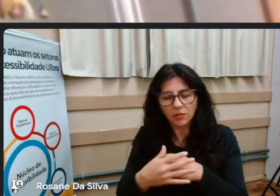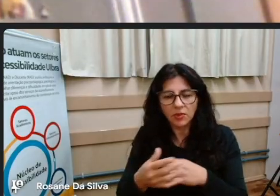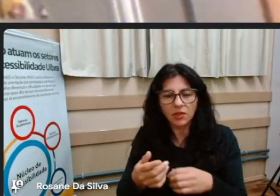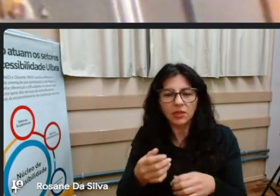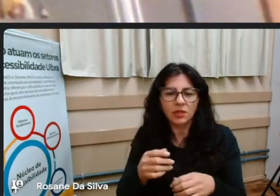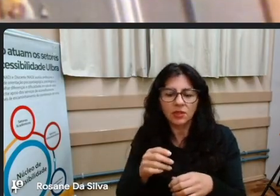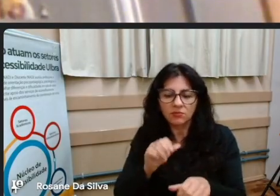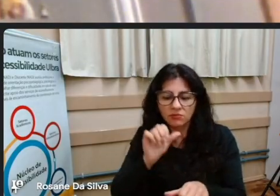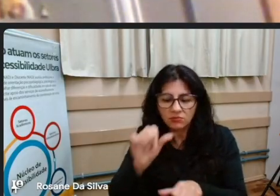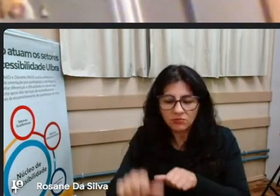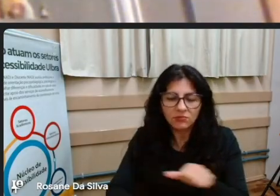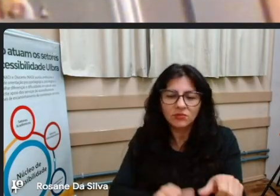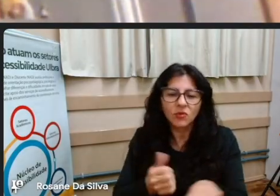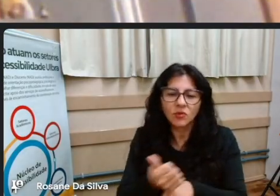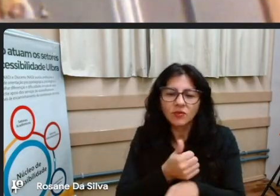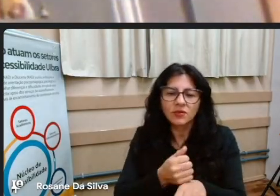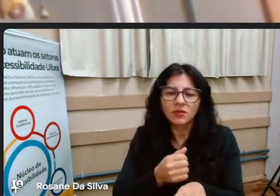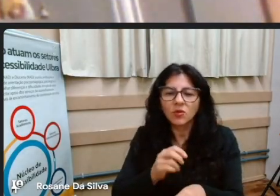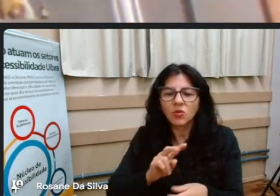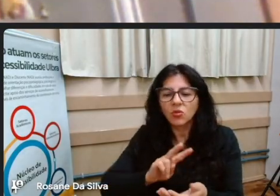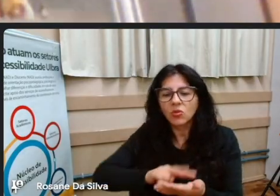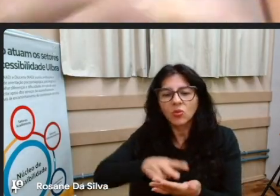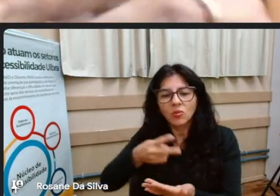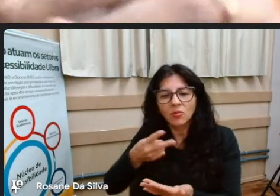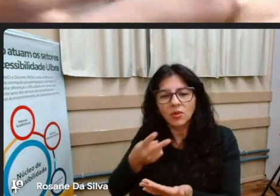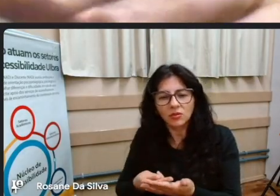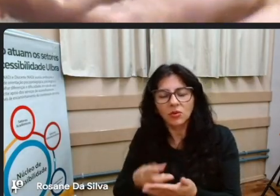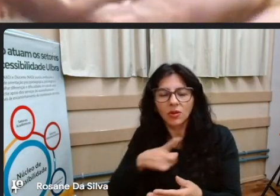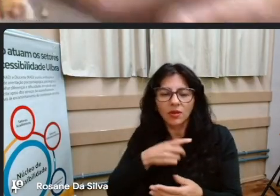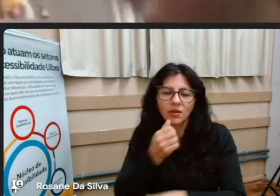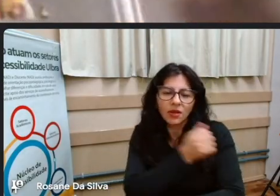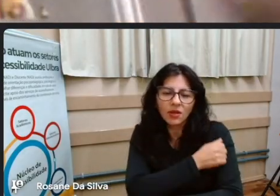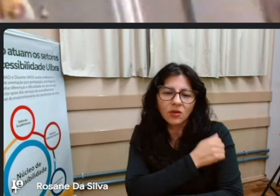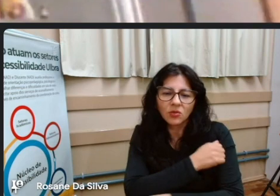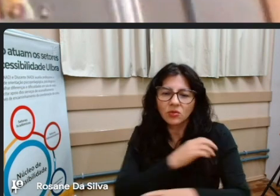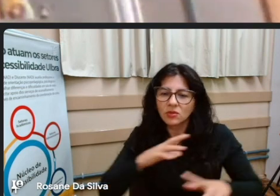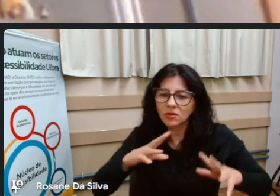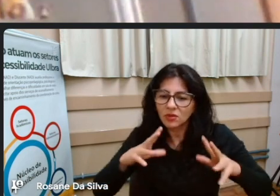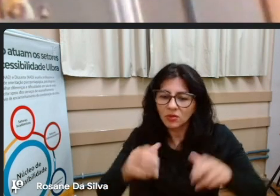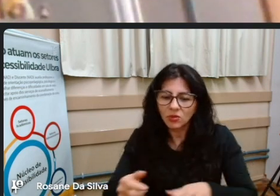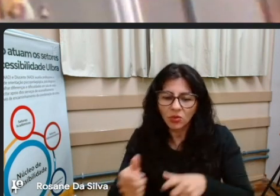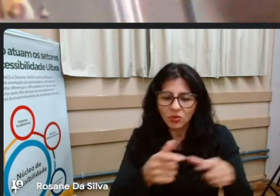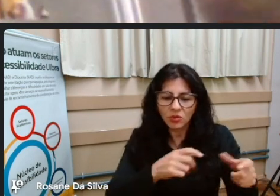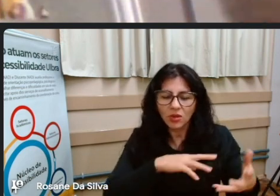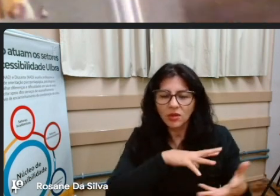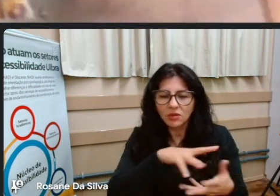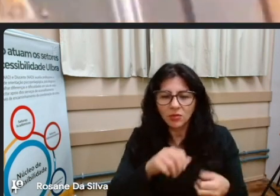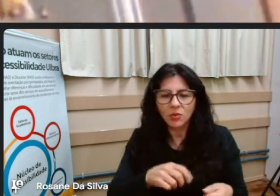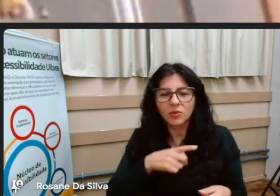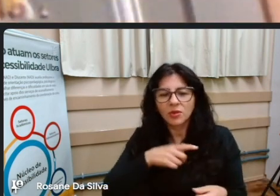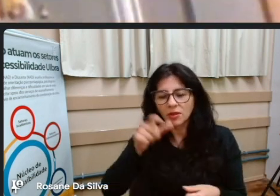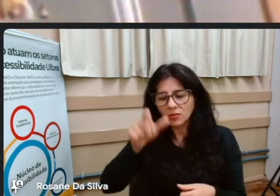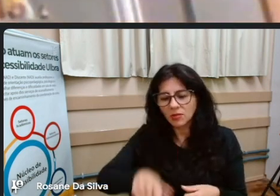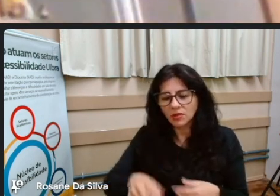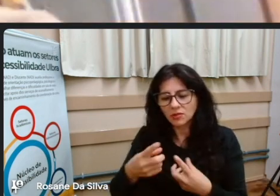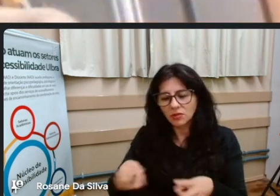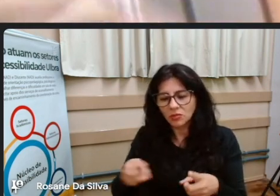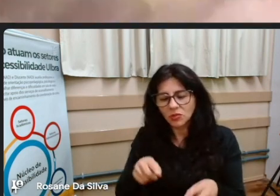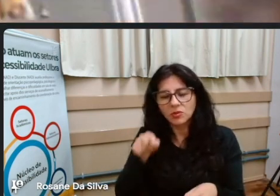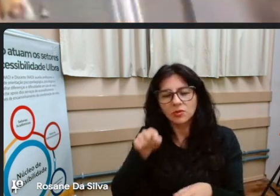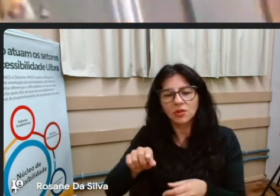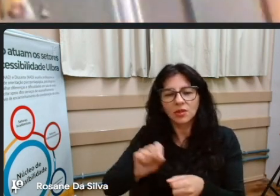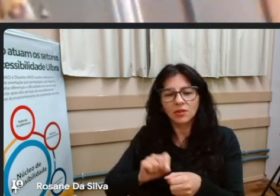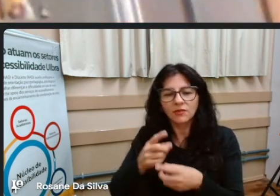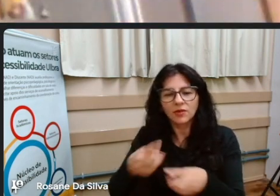Tem músico que com a pandemia ou sindemia eh bom tem alunos em todos os lugares do mundo né tem tem